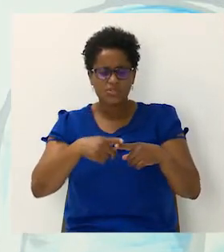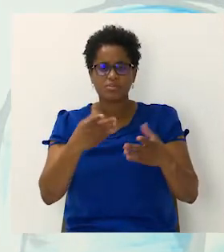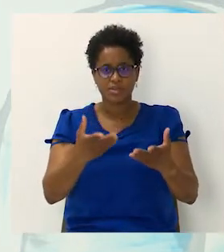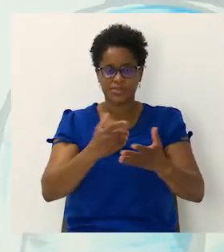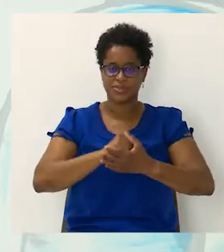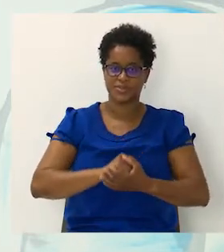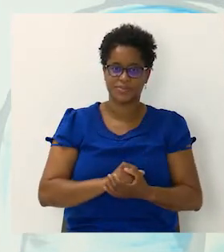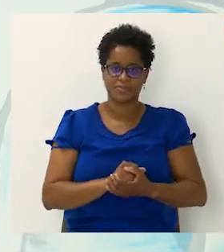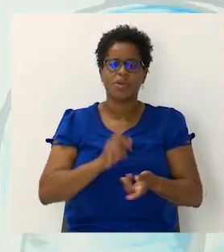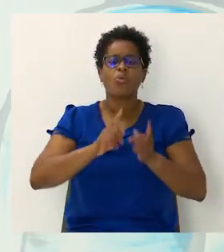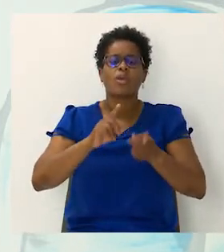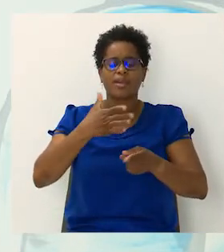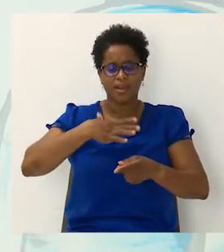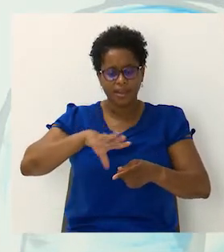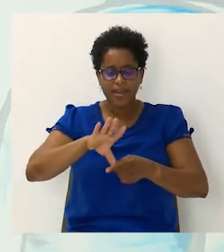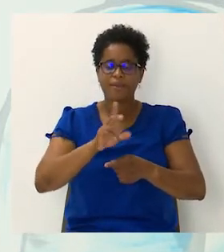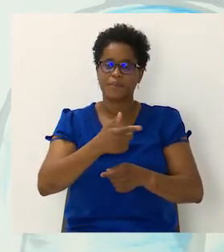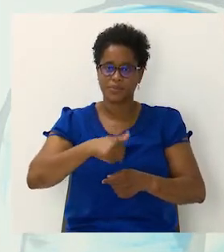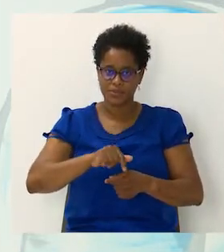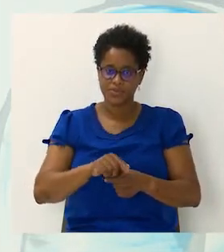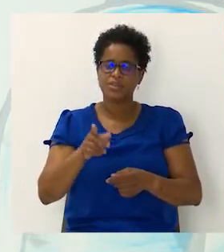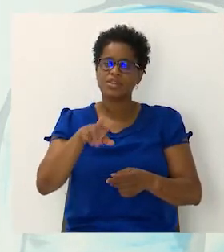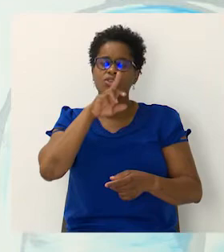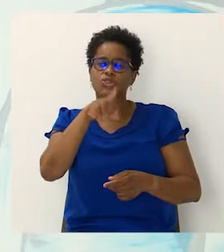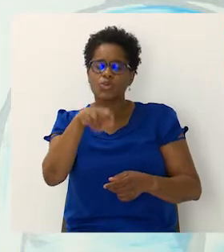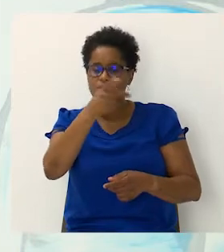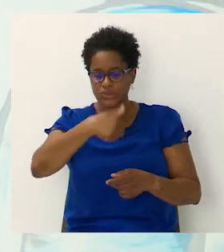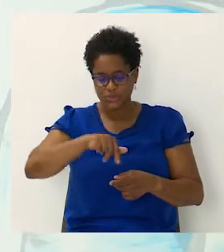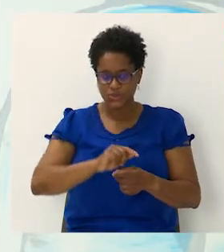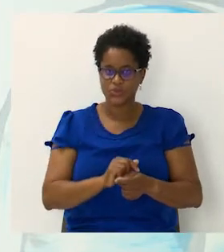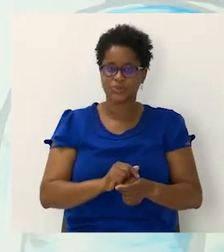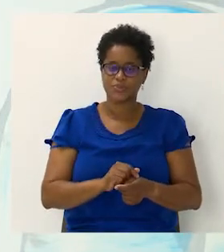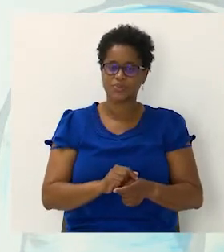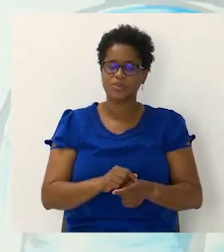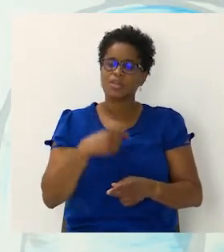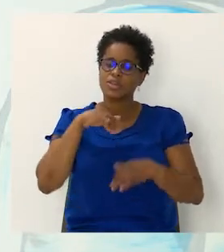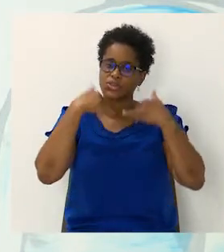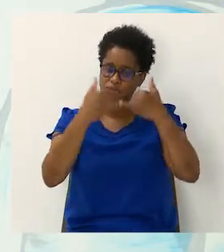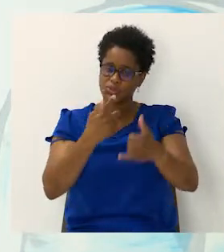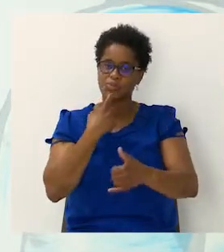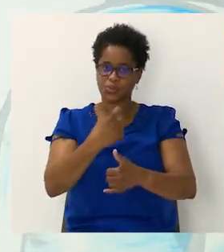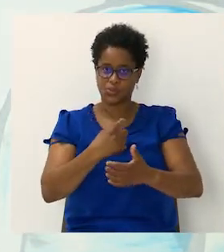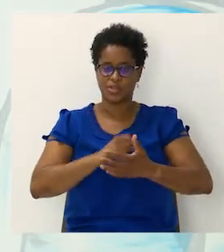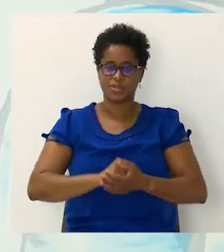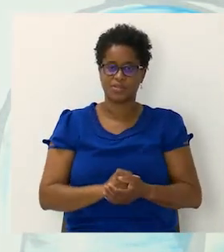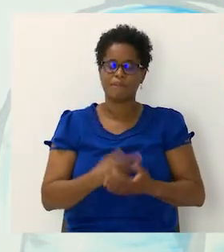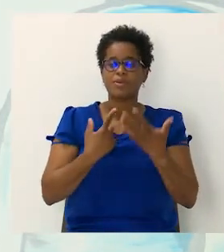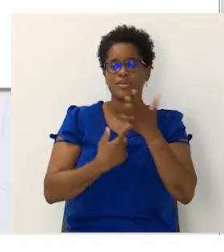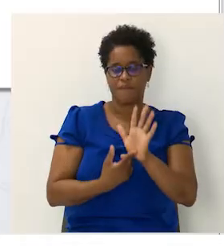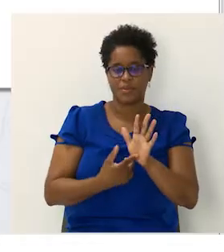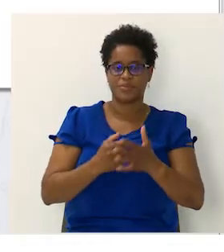Objetivamente, o que é que queremos? Que nos respondam as seguintes questões, como, por